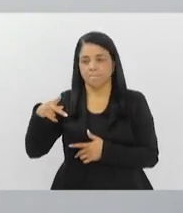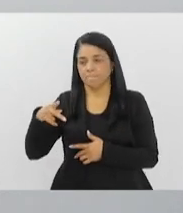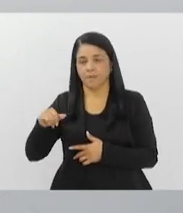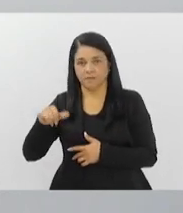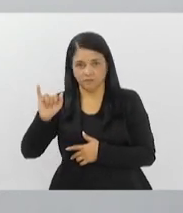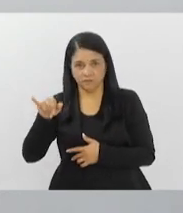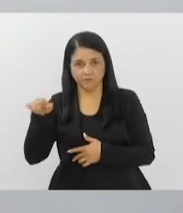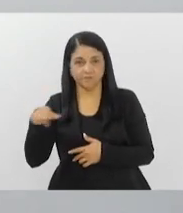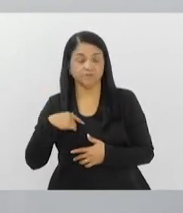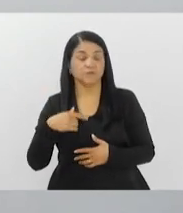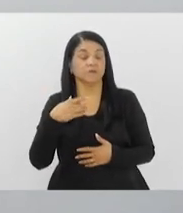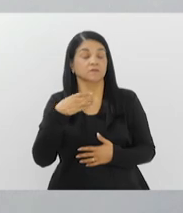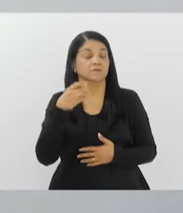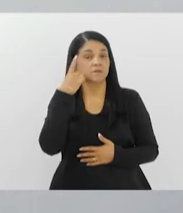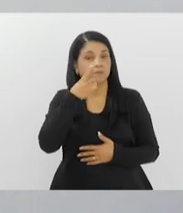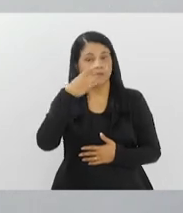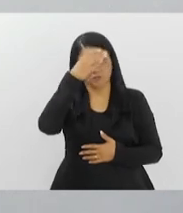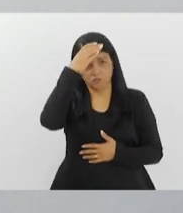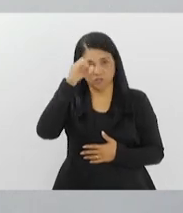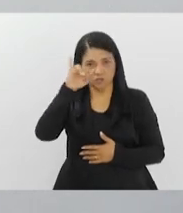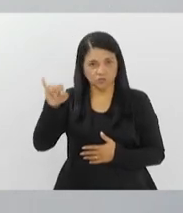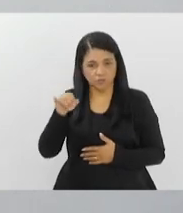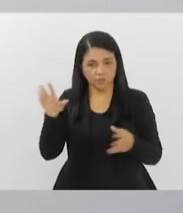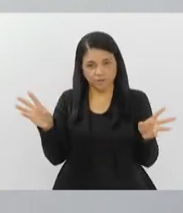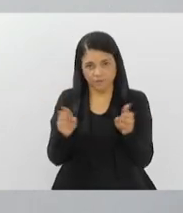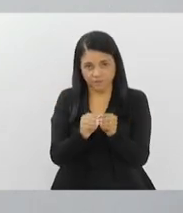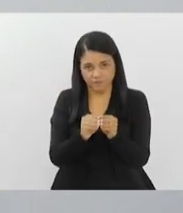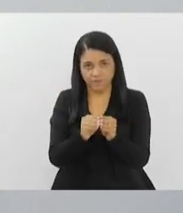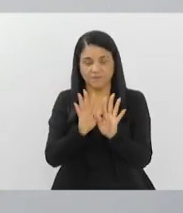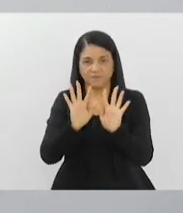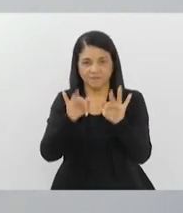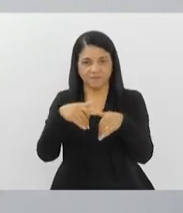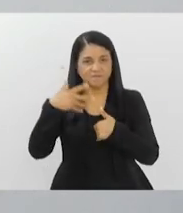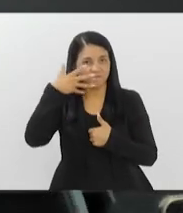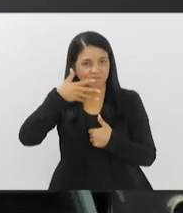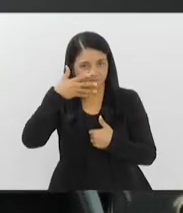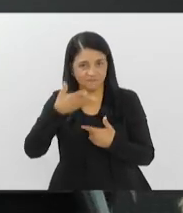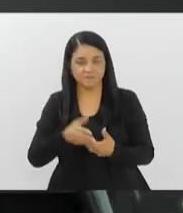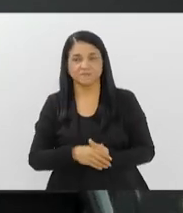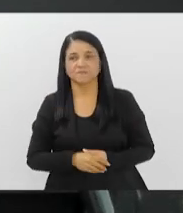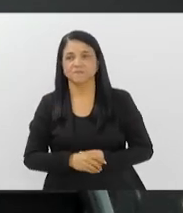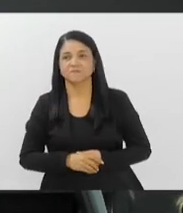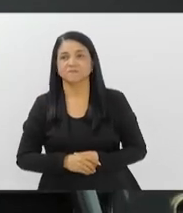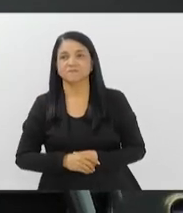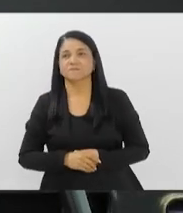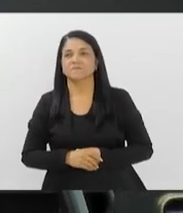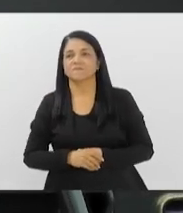deputada estadual Tia Ju para as considerações finais. Bom,